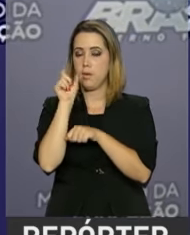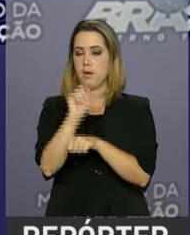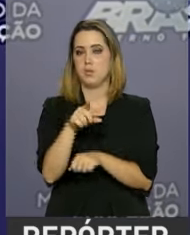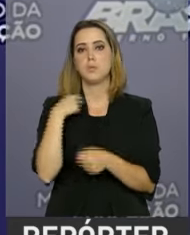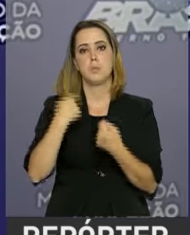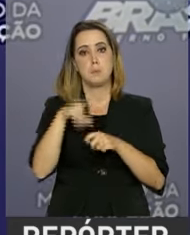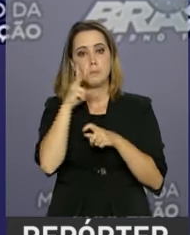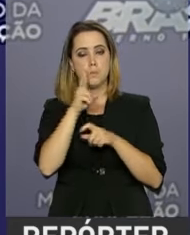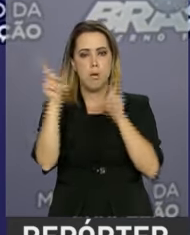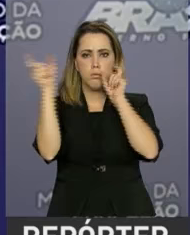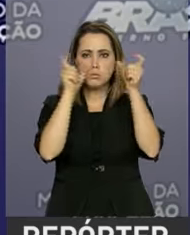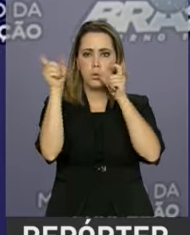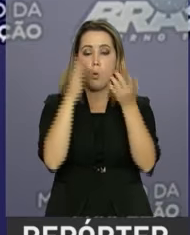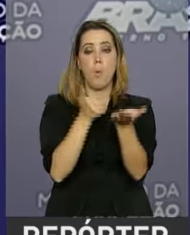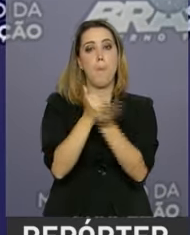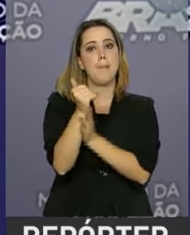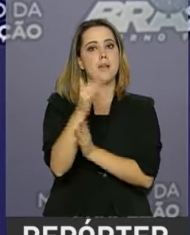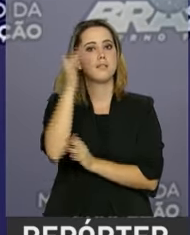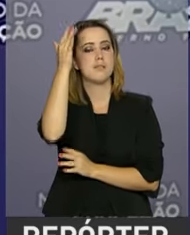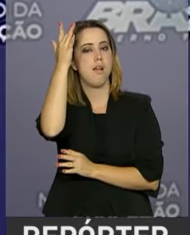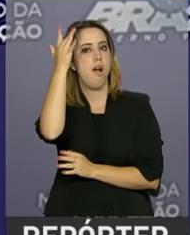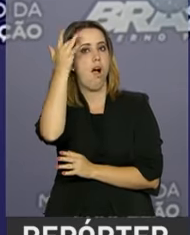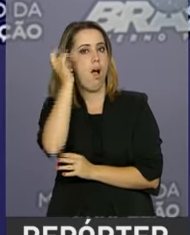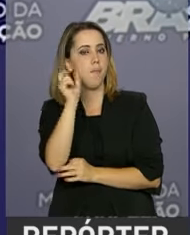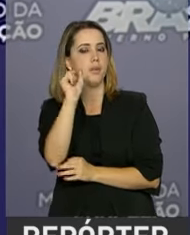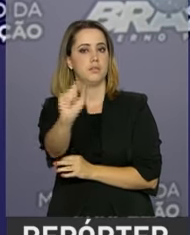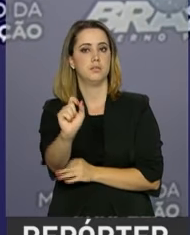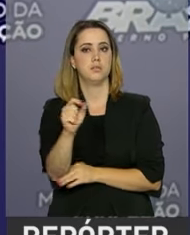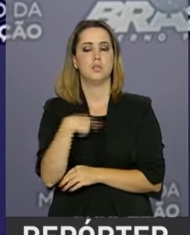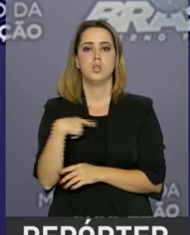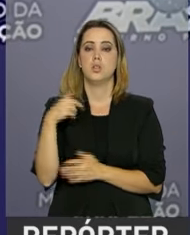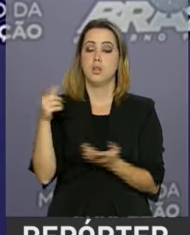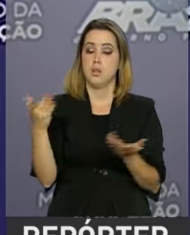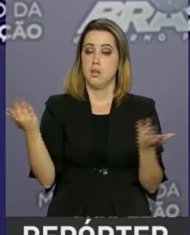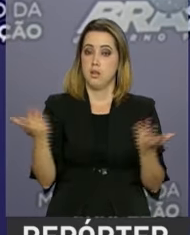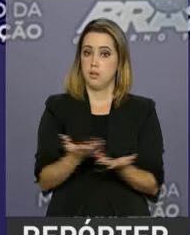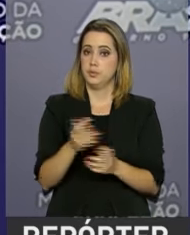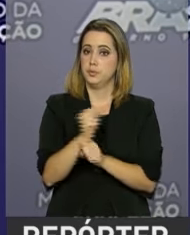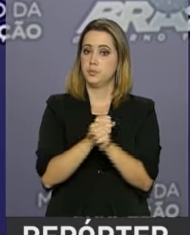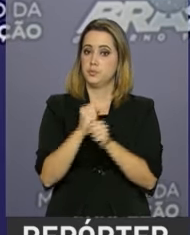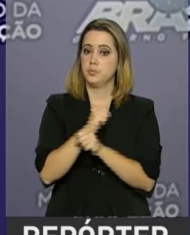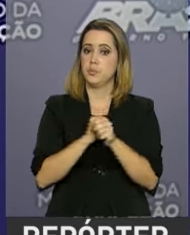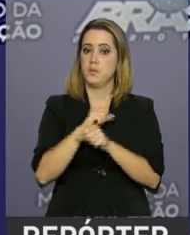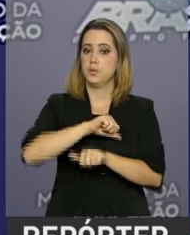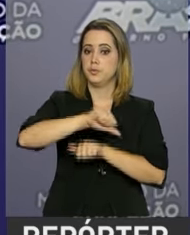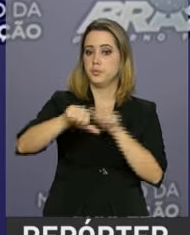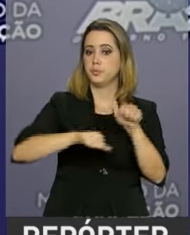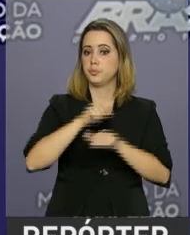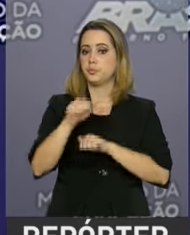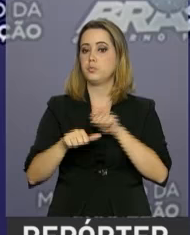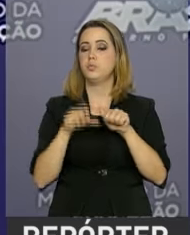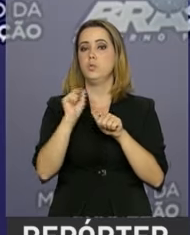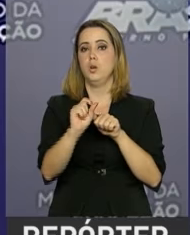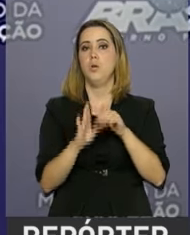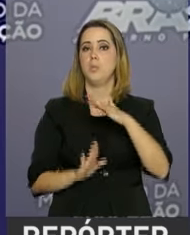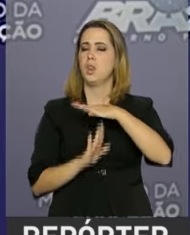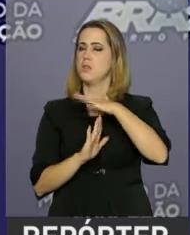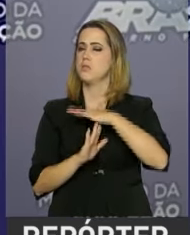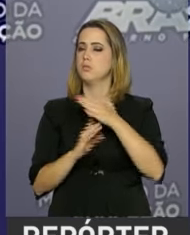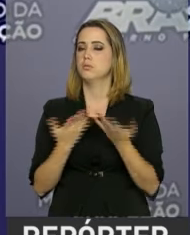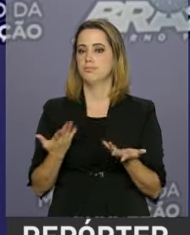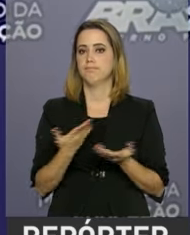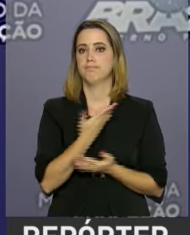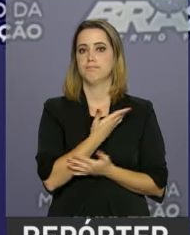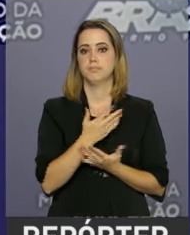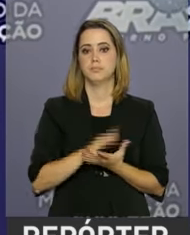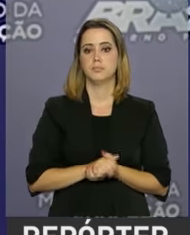de inscrição começa amanhã. E esse ano vai ter mudança no teto global de financiamento, como explica o ministro da Educação, Mendonça